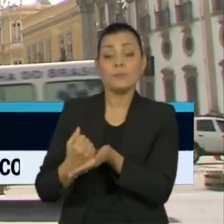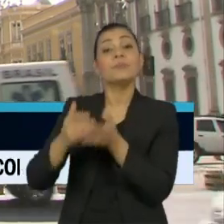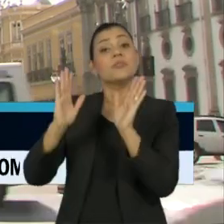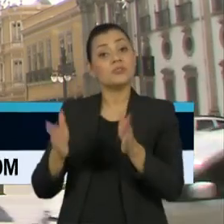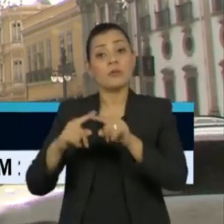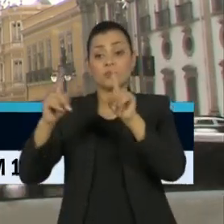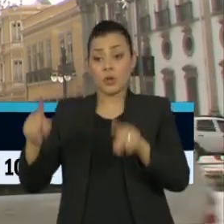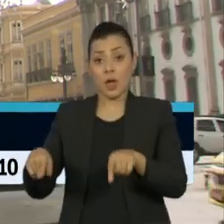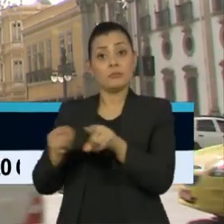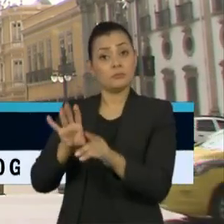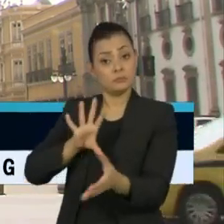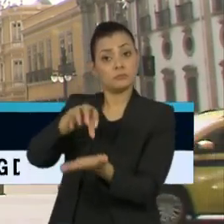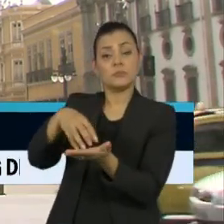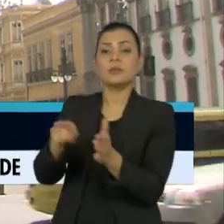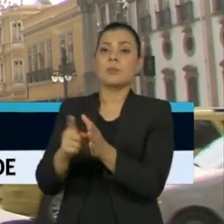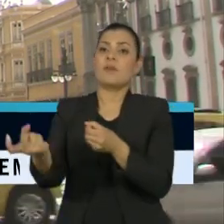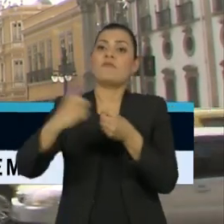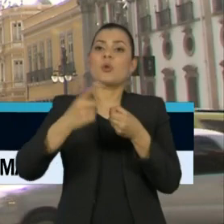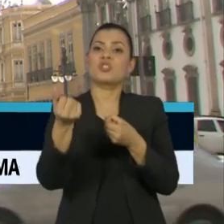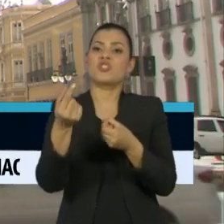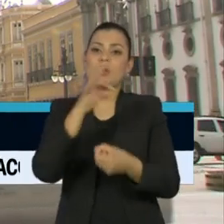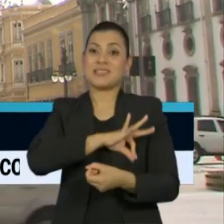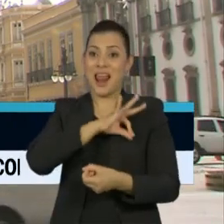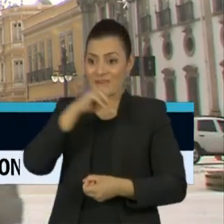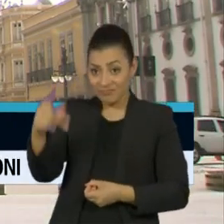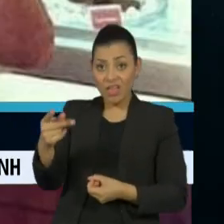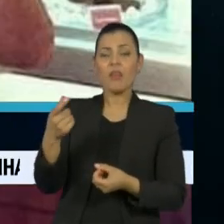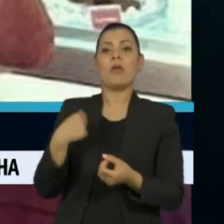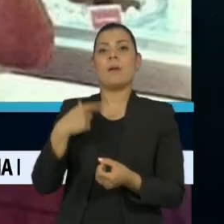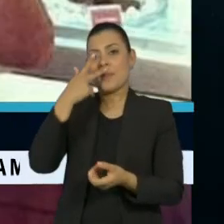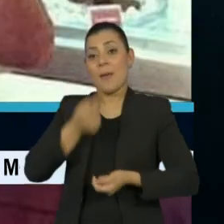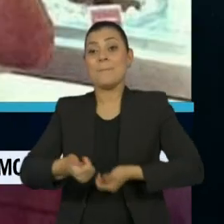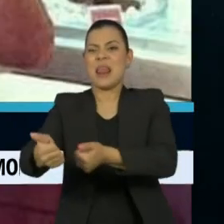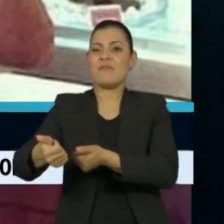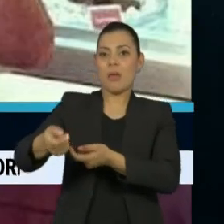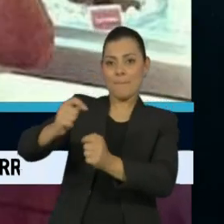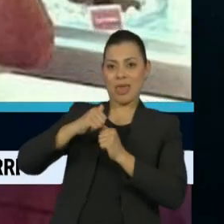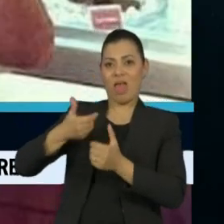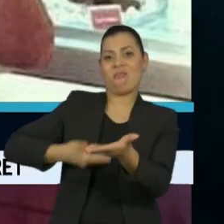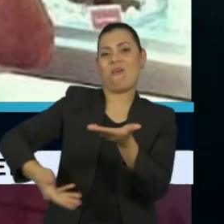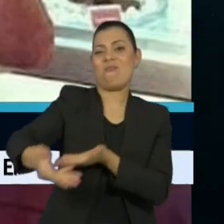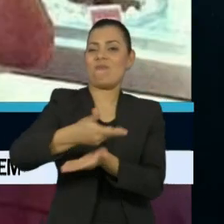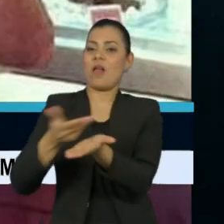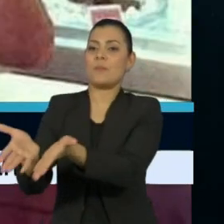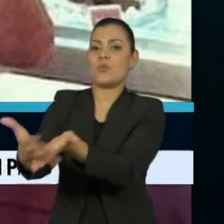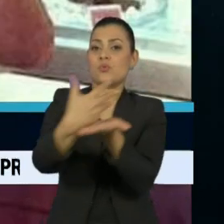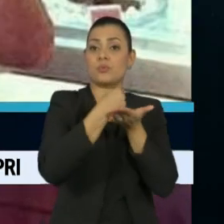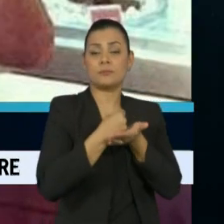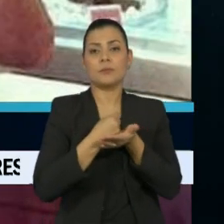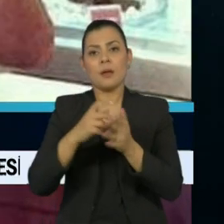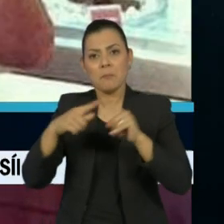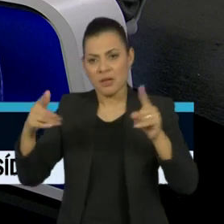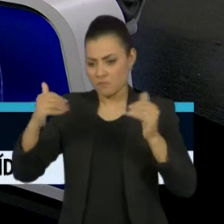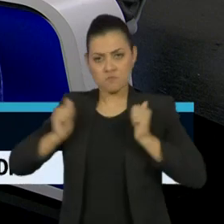dos gabinetes devolvem parte dos salários políticos. Queiroz e Flávio negam as acusações.